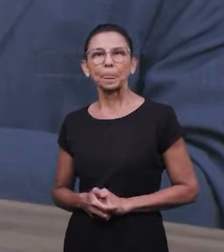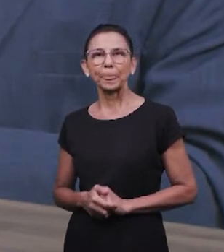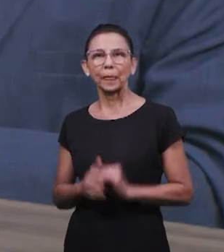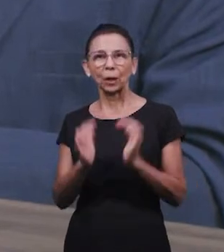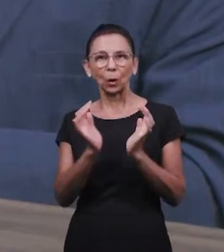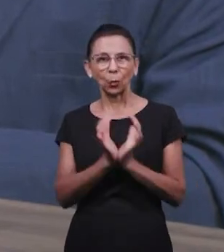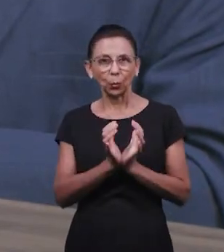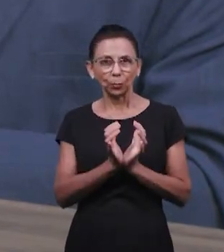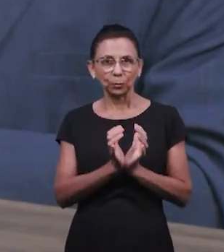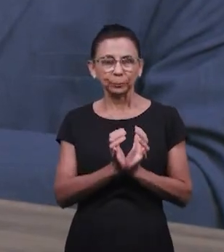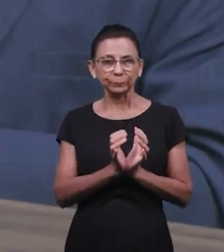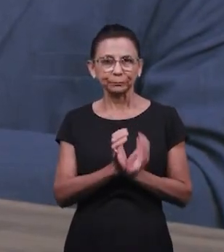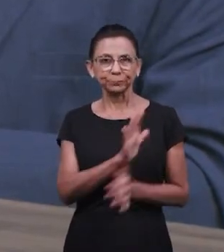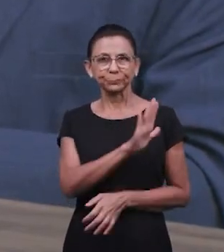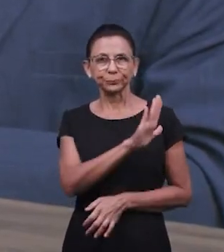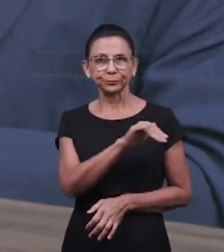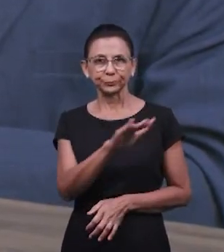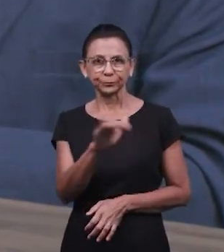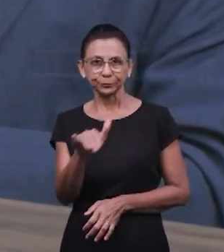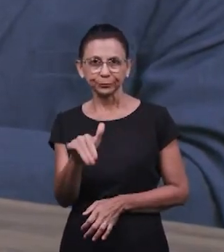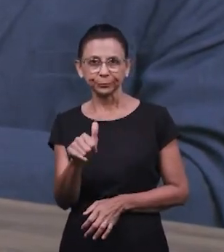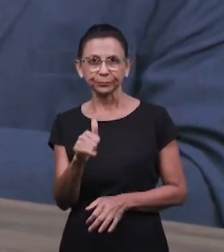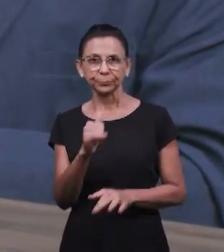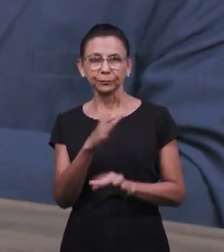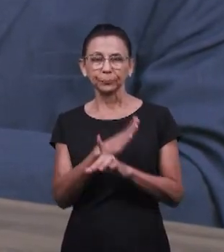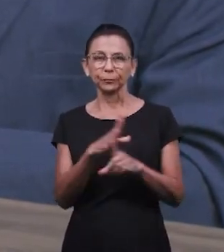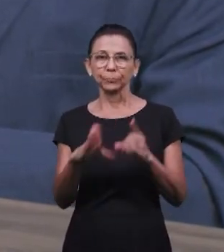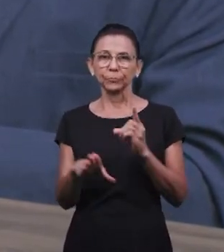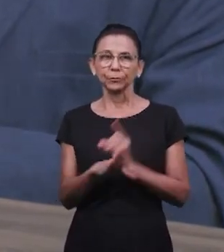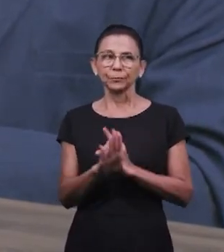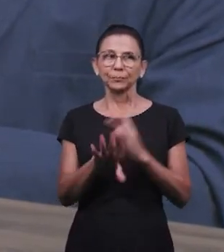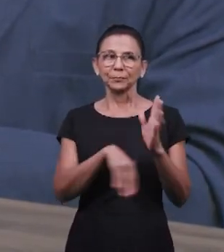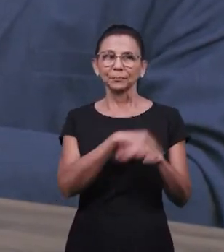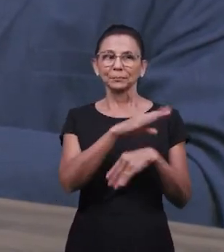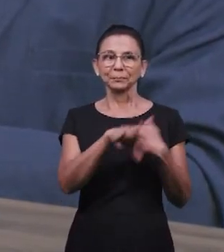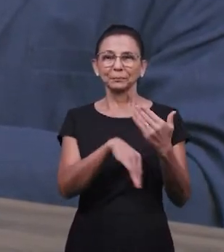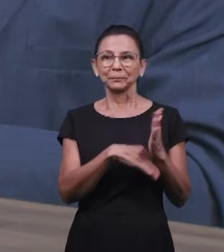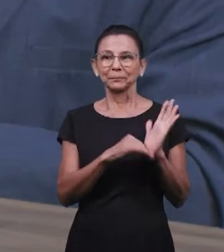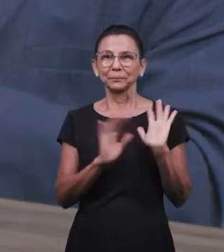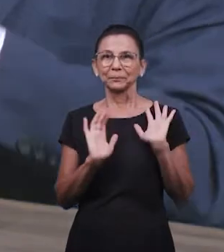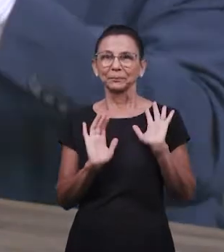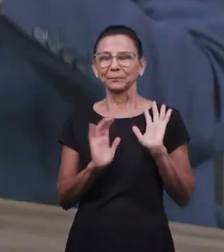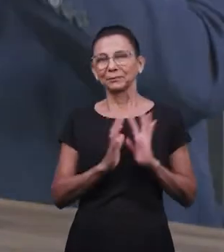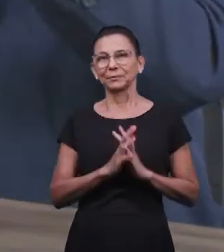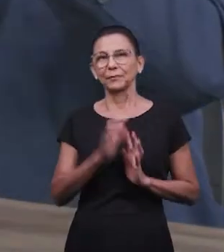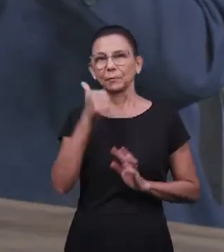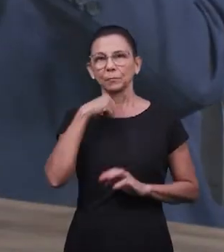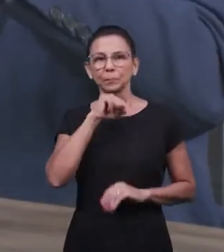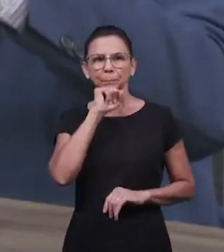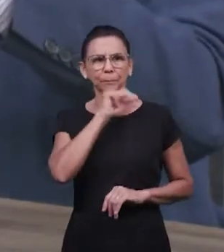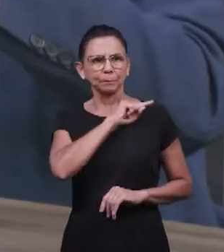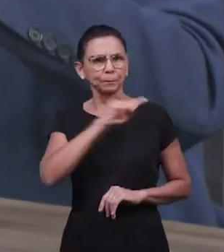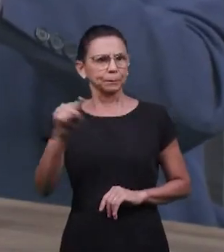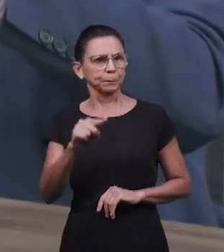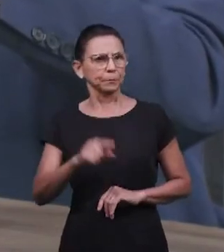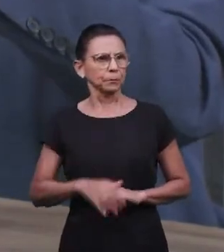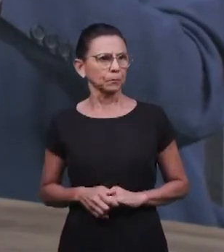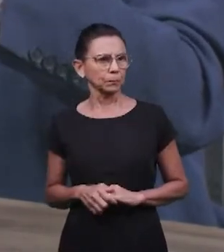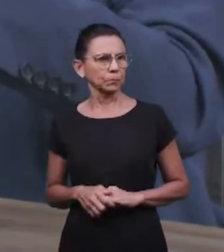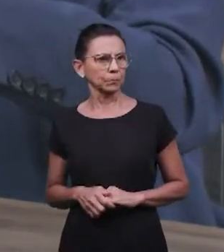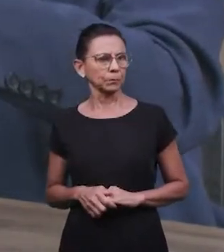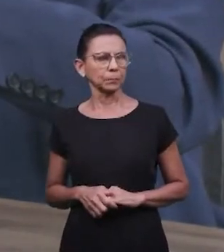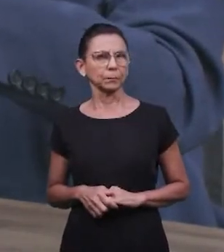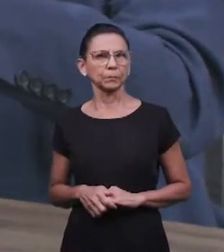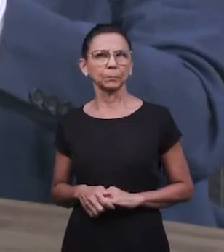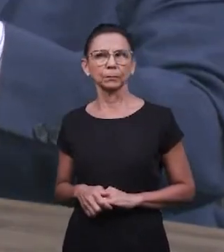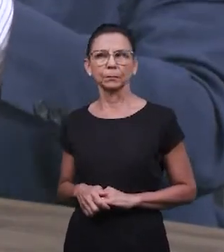culto. E a minha mãe disse não. Sempre a mãe. A mãe está sempre... A minha mãe... Eu